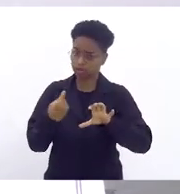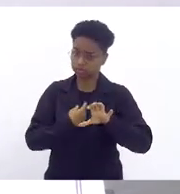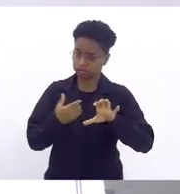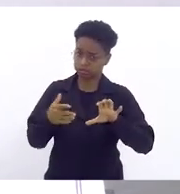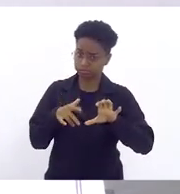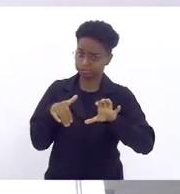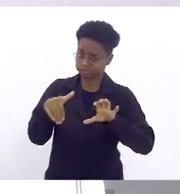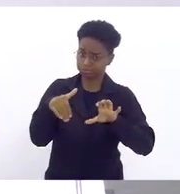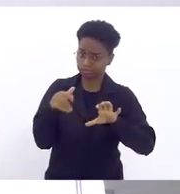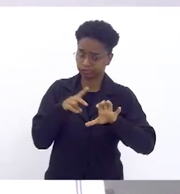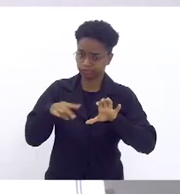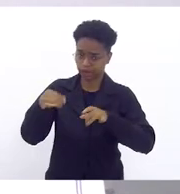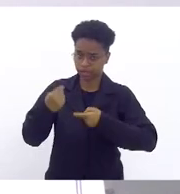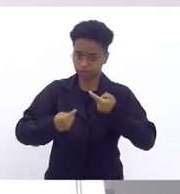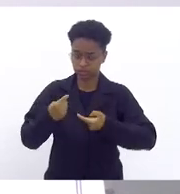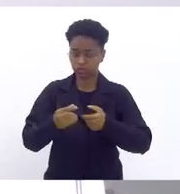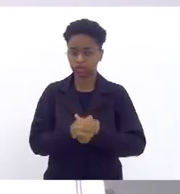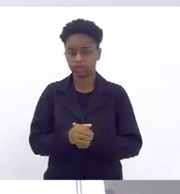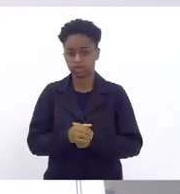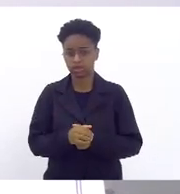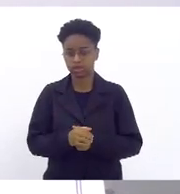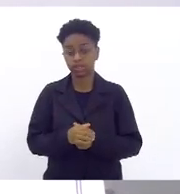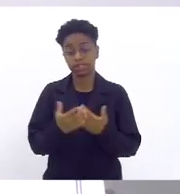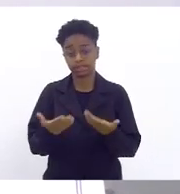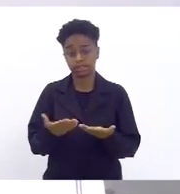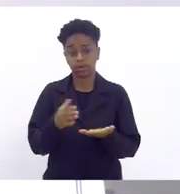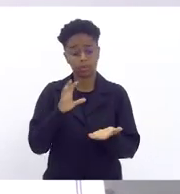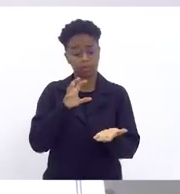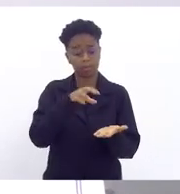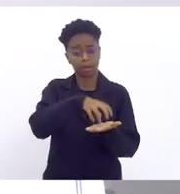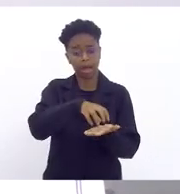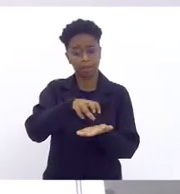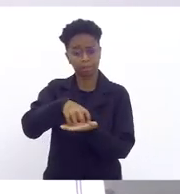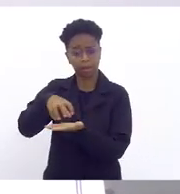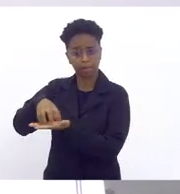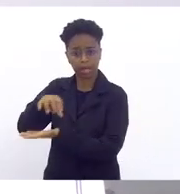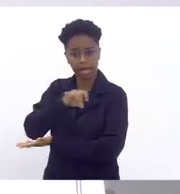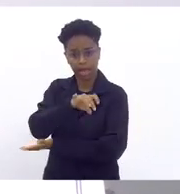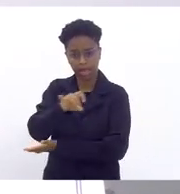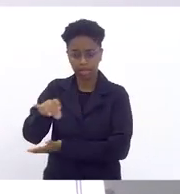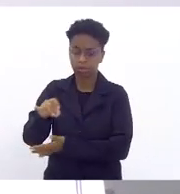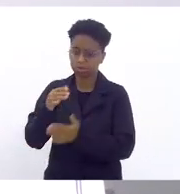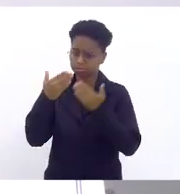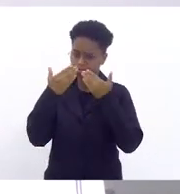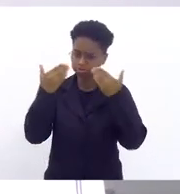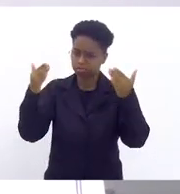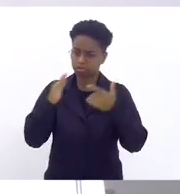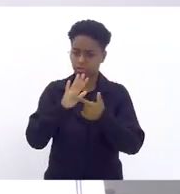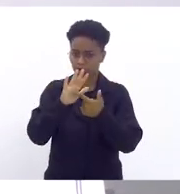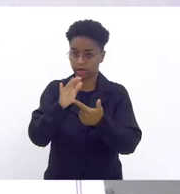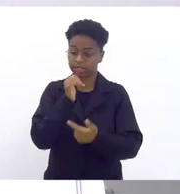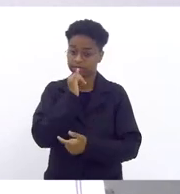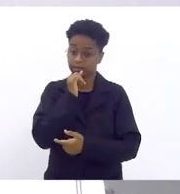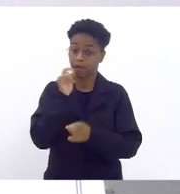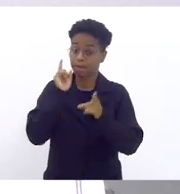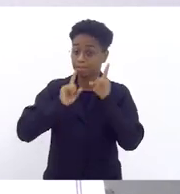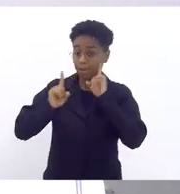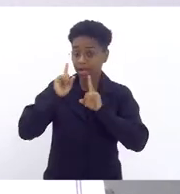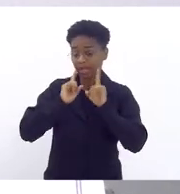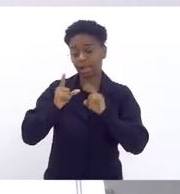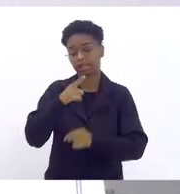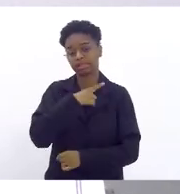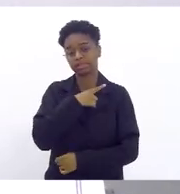é esse cada setor desse vai estar bastante Evidente por exemplo Maricá tem